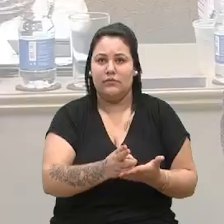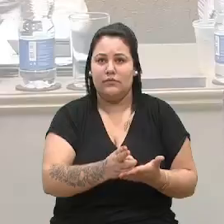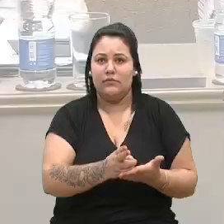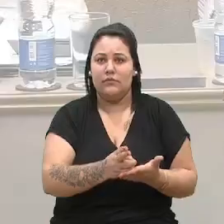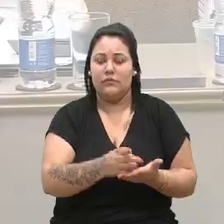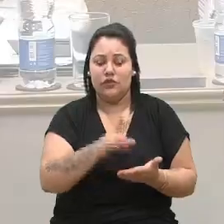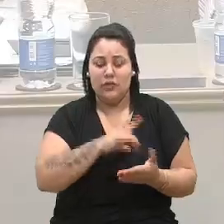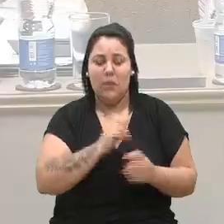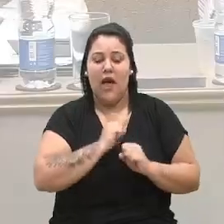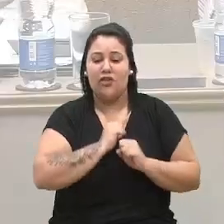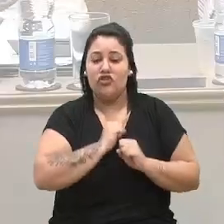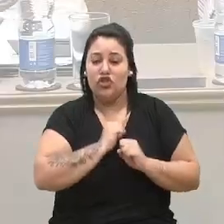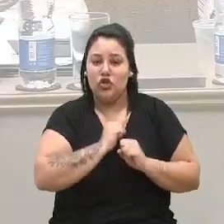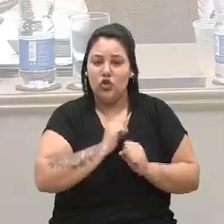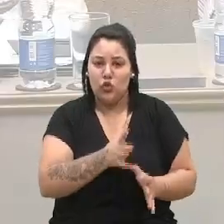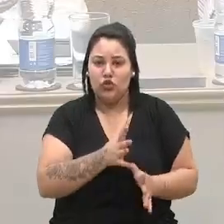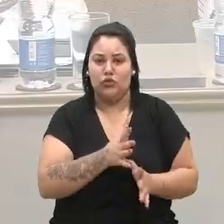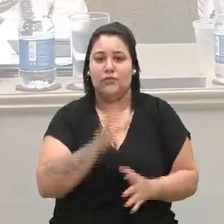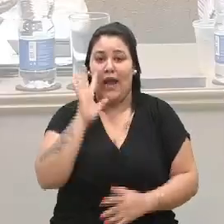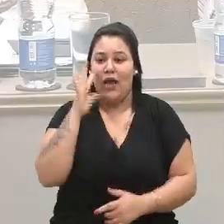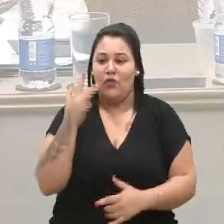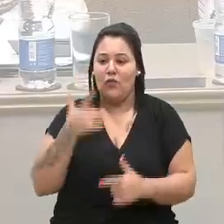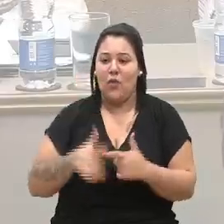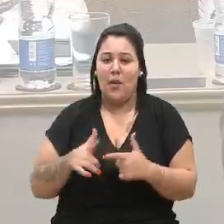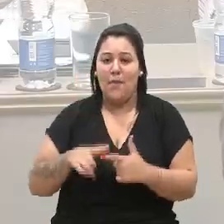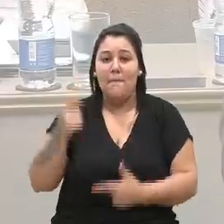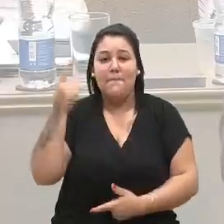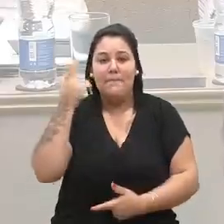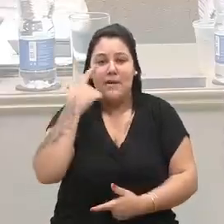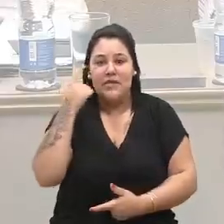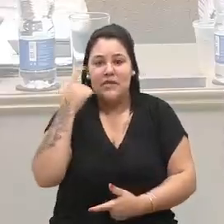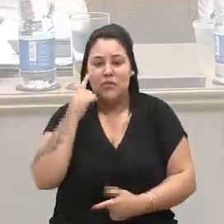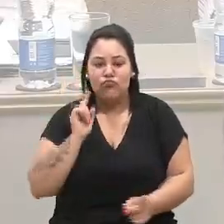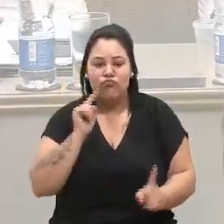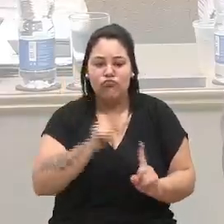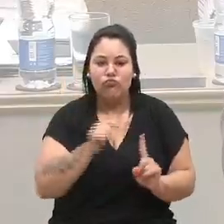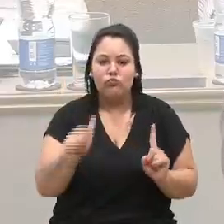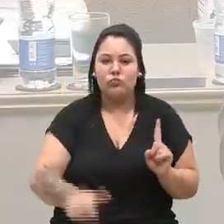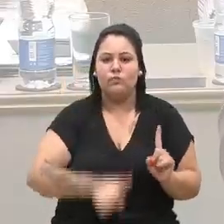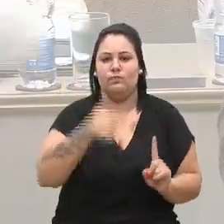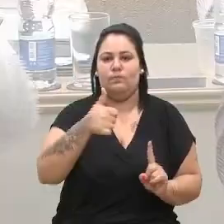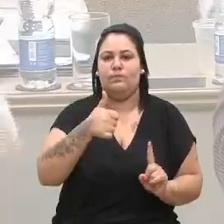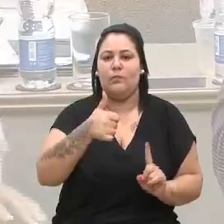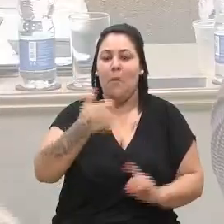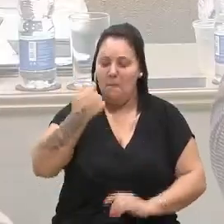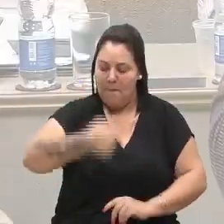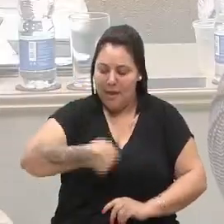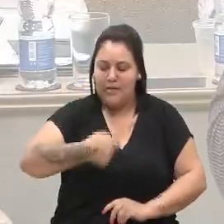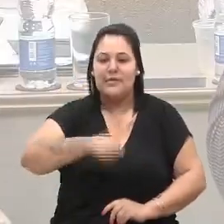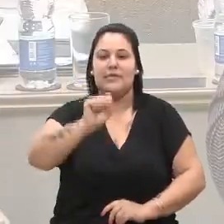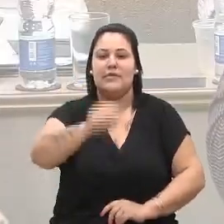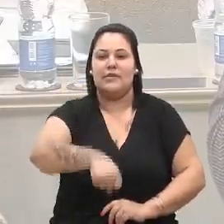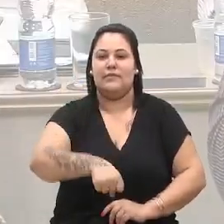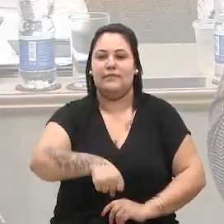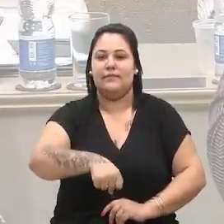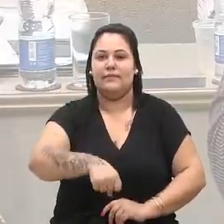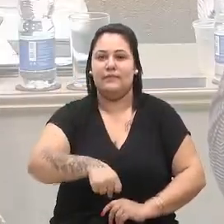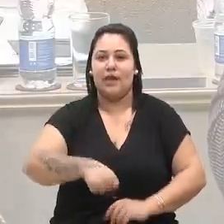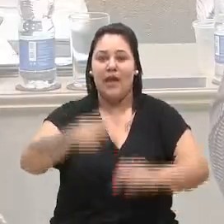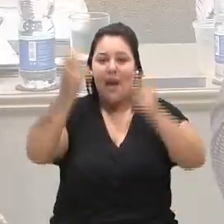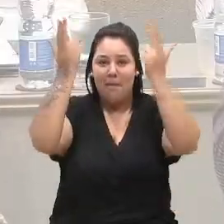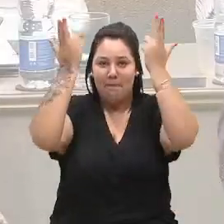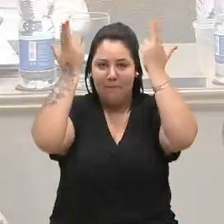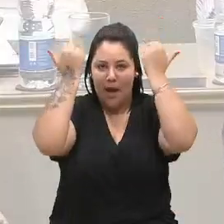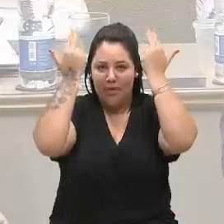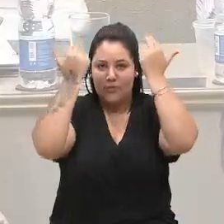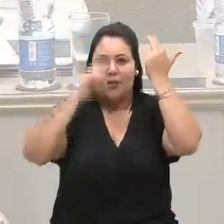atitude pensando no melhor. Então, é necessário, sim, que a Páscoa tenha